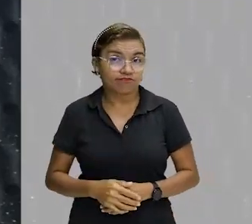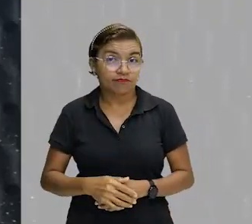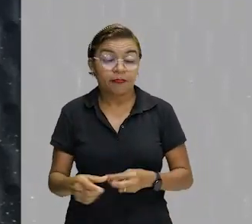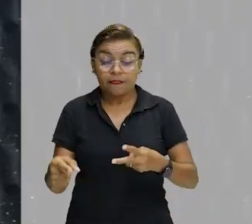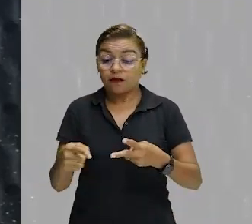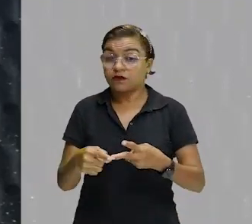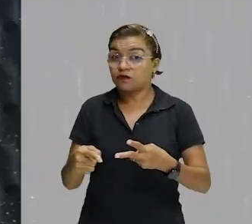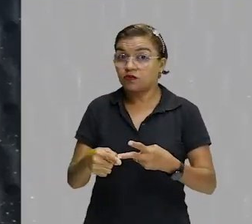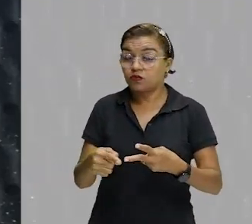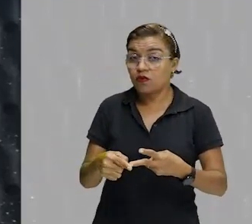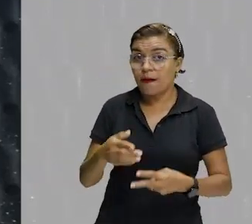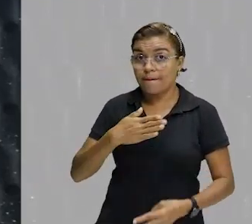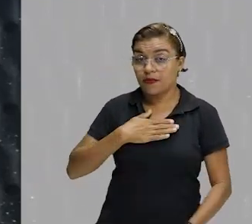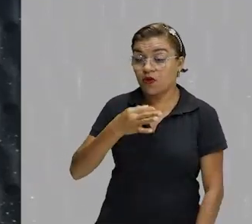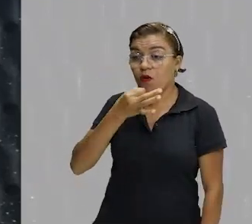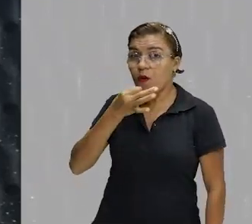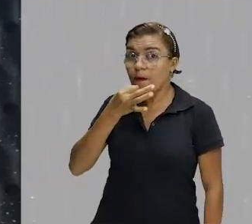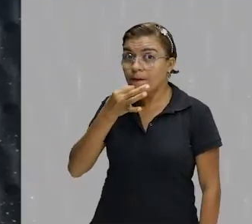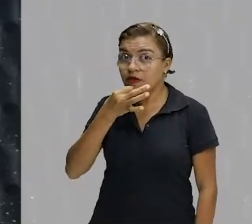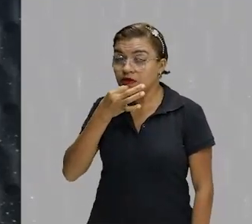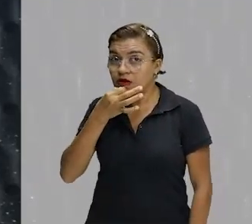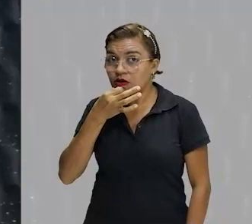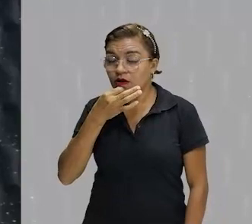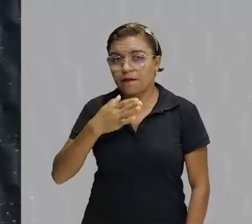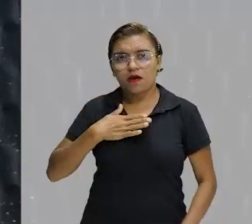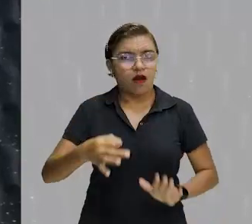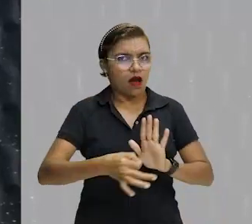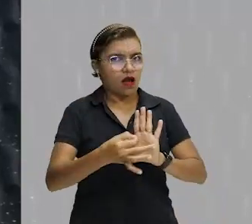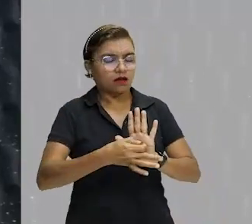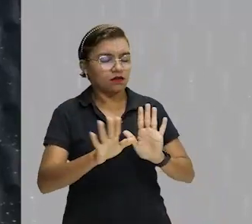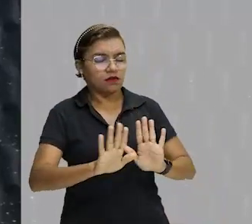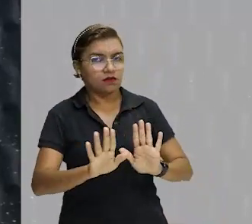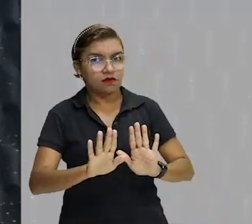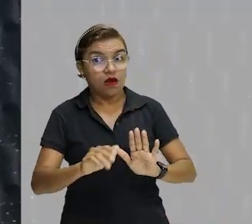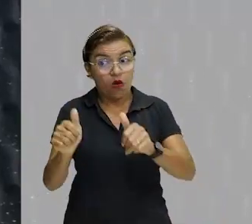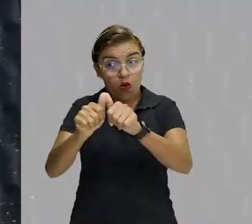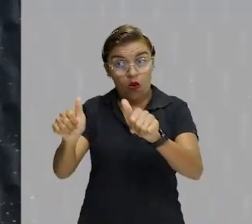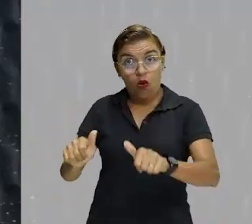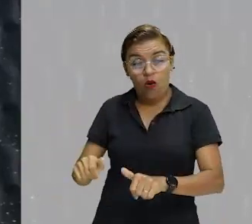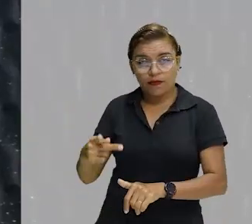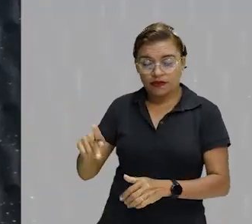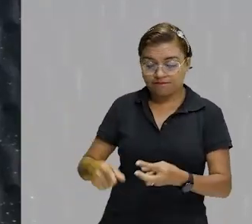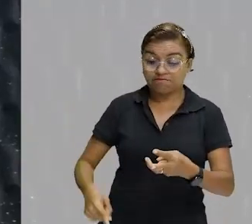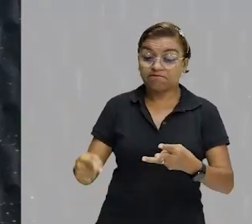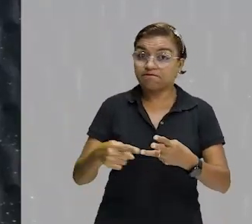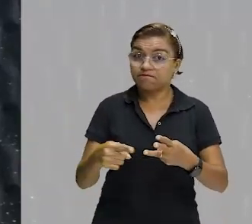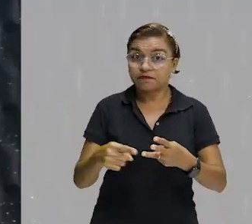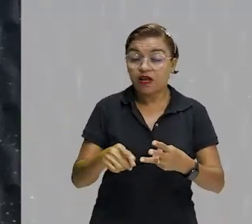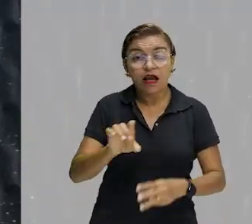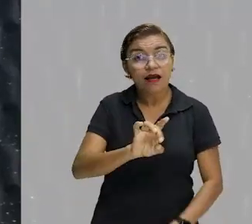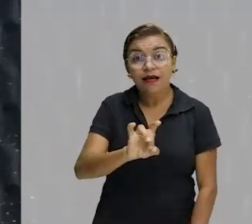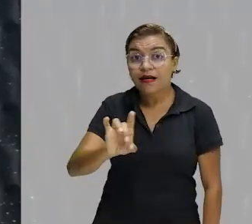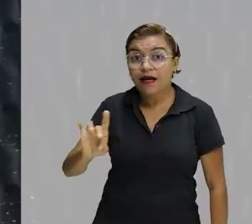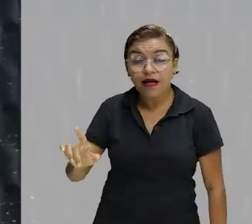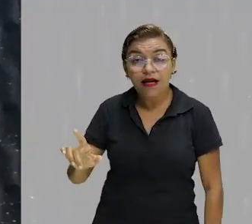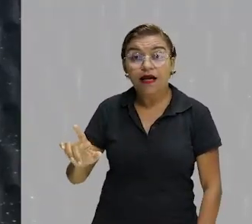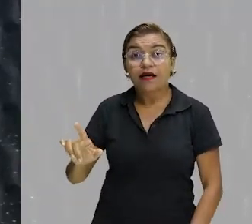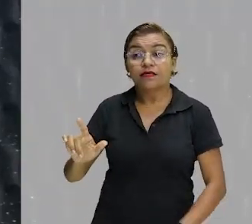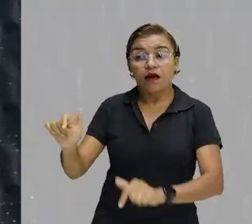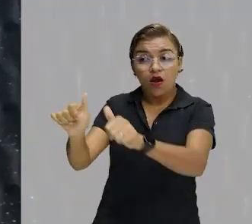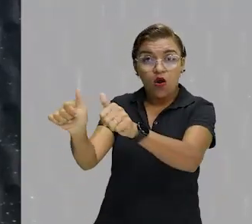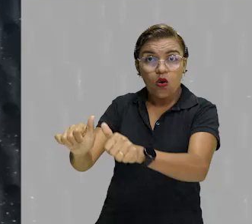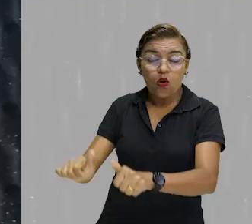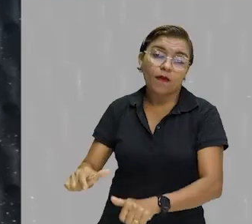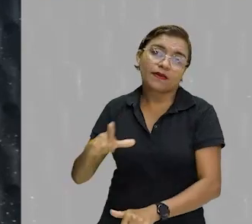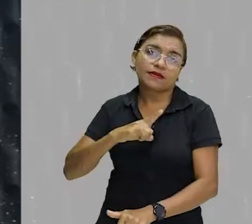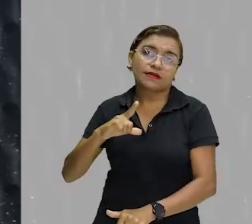posso opinar, porque eu não sou crítico, nem vocês, sobre a obra de alguém. Três, cada obra tem uma composição,